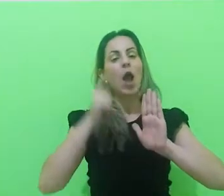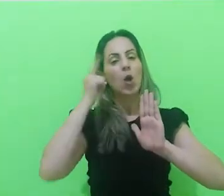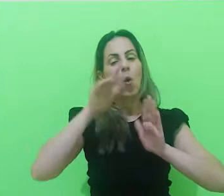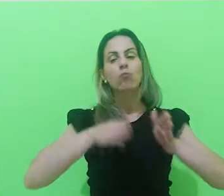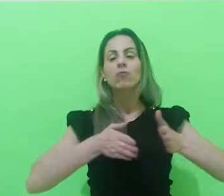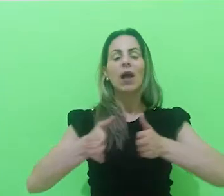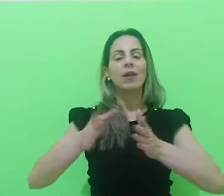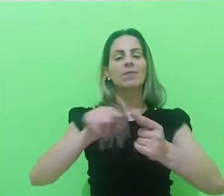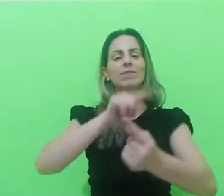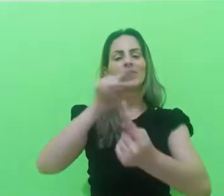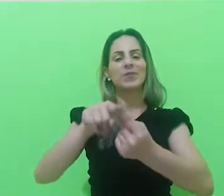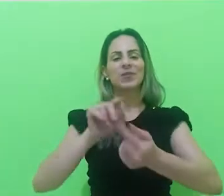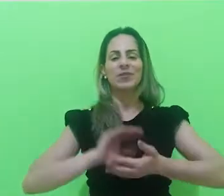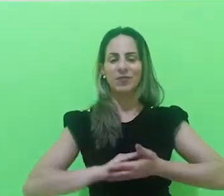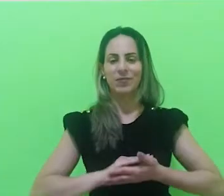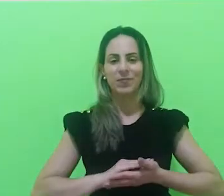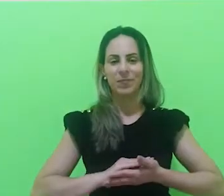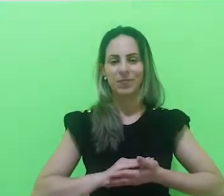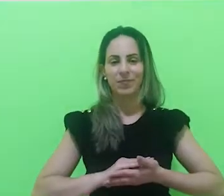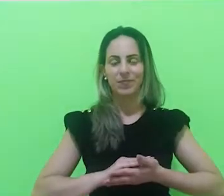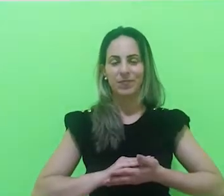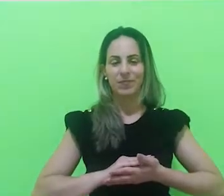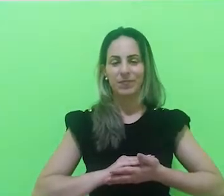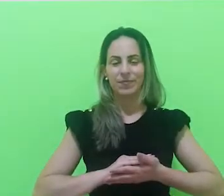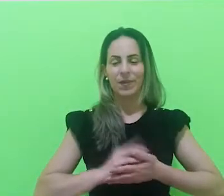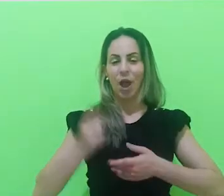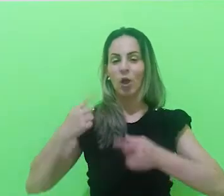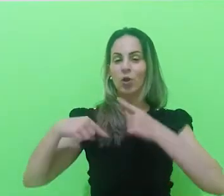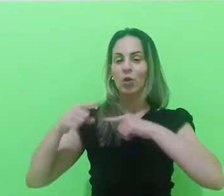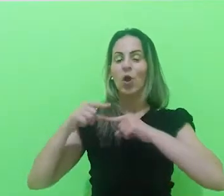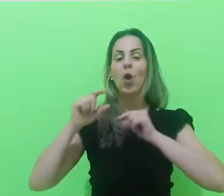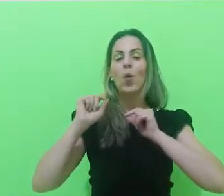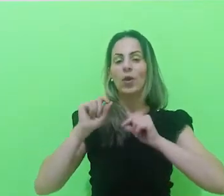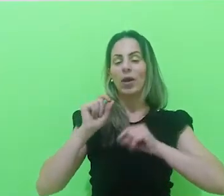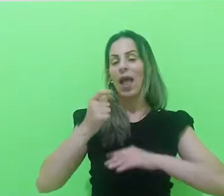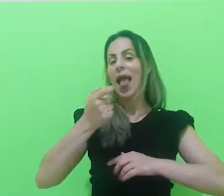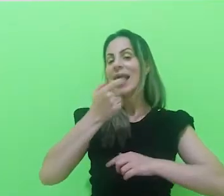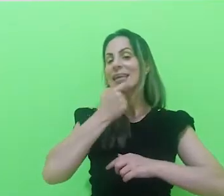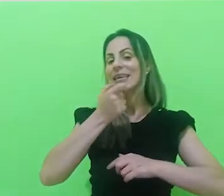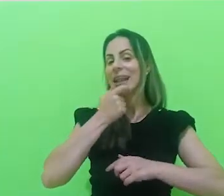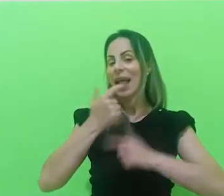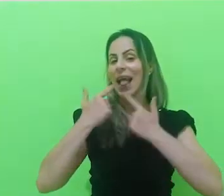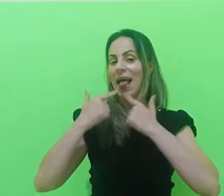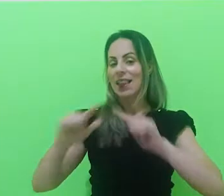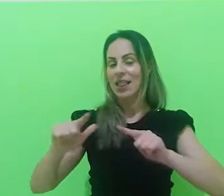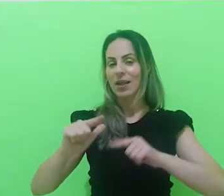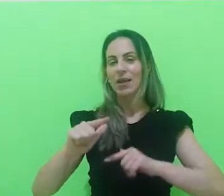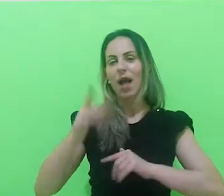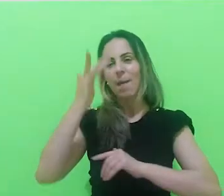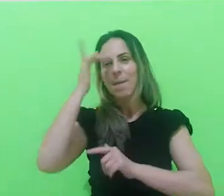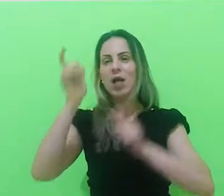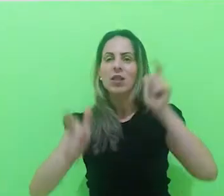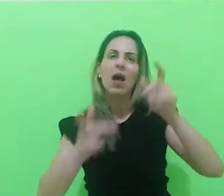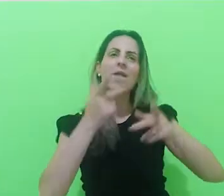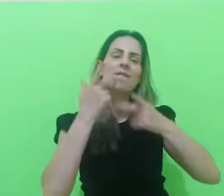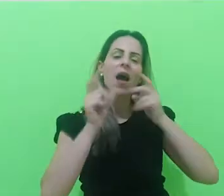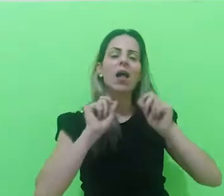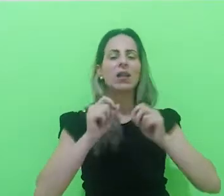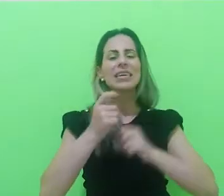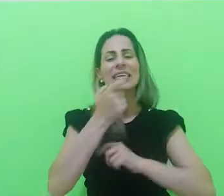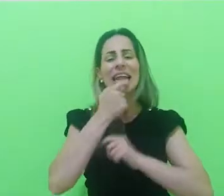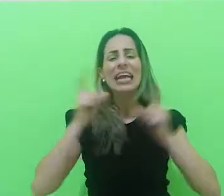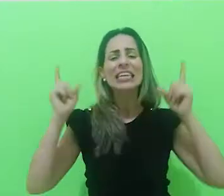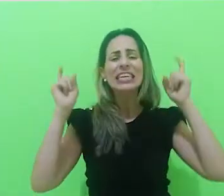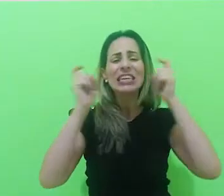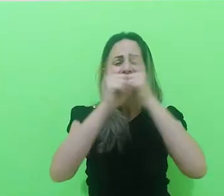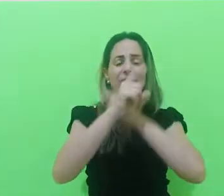aqui falando para você. Retomando a questão agora do inglês, algumas pessoas comentam, poxa, mas o inglês parece tão